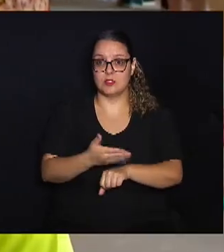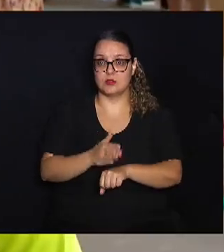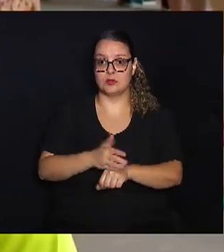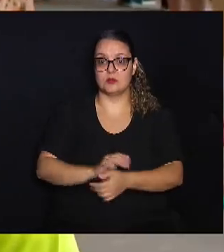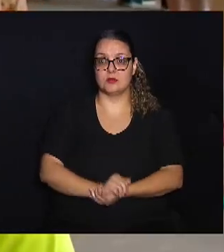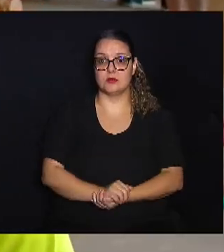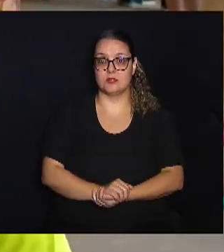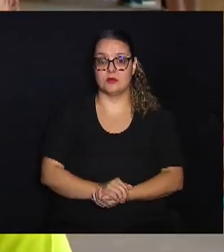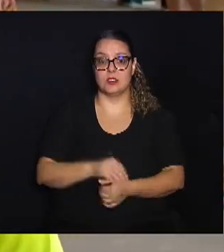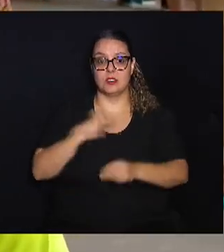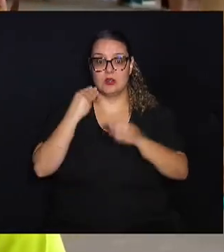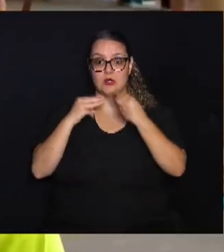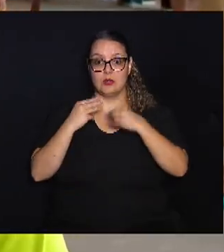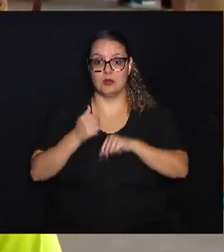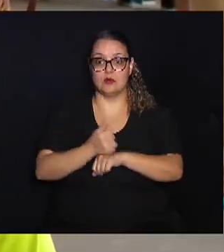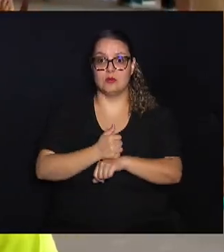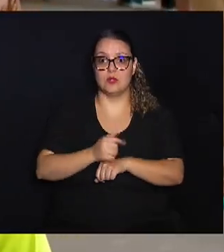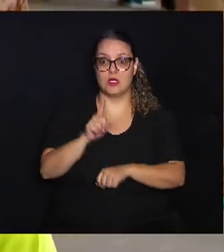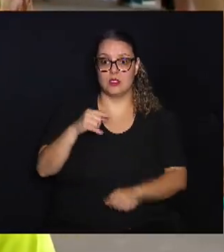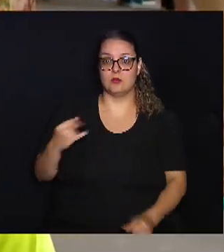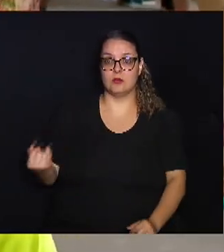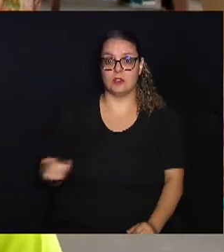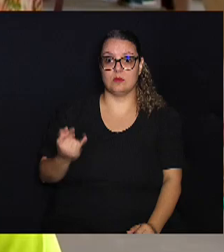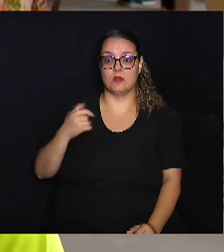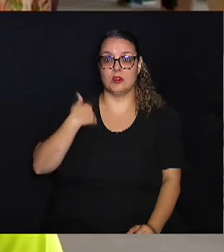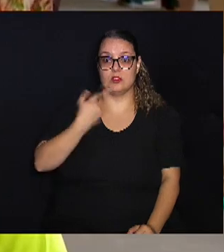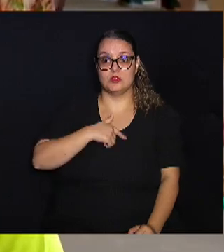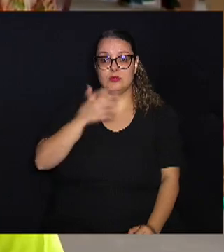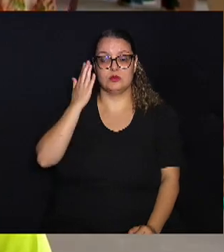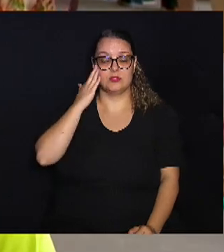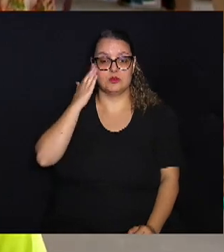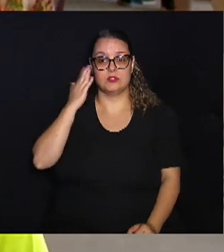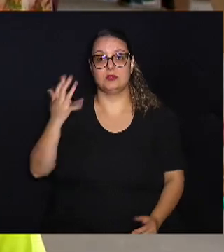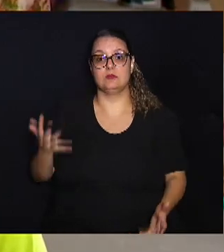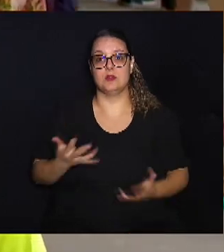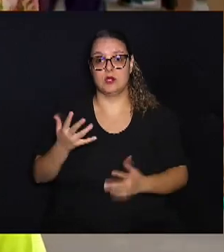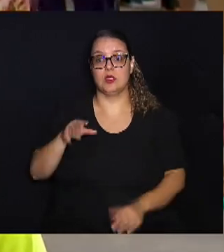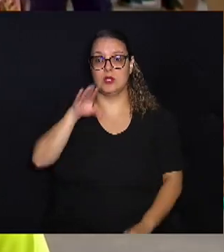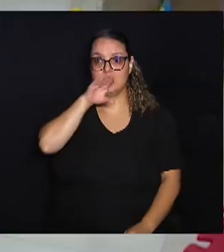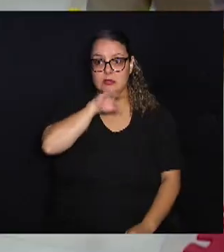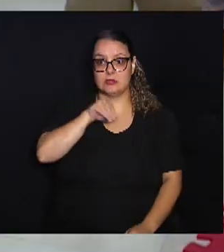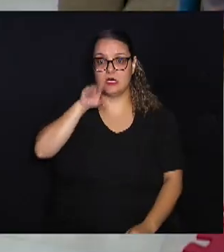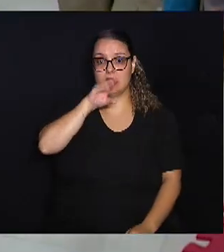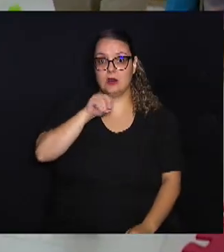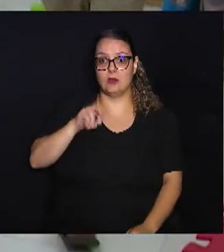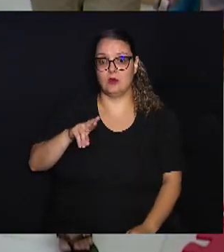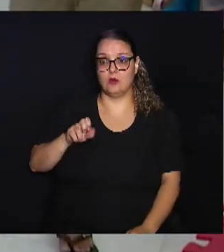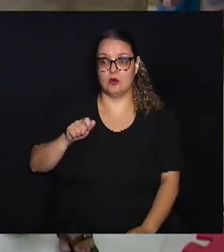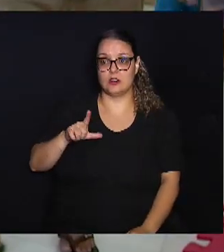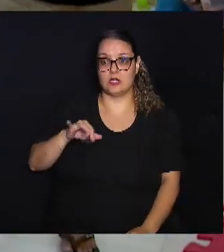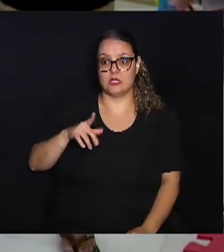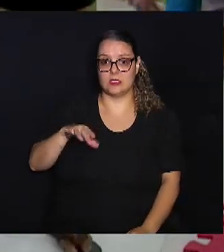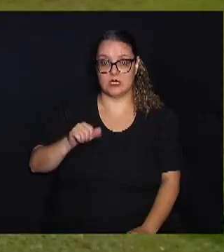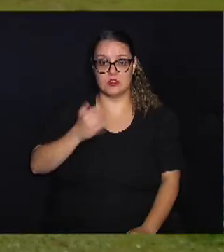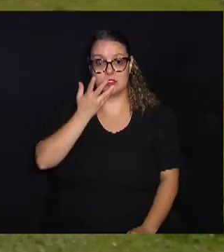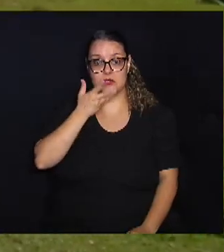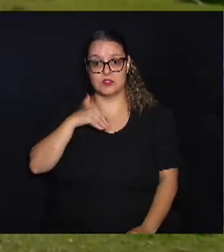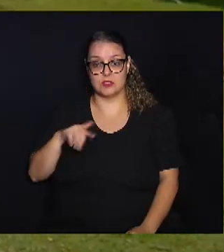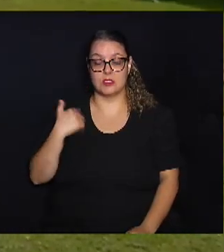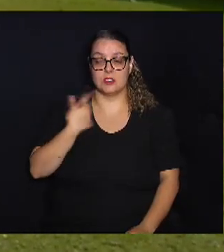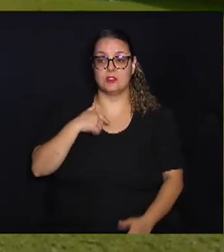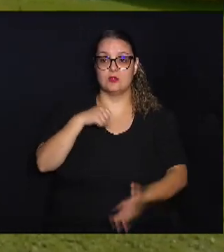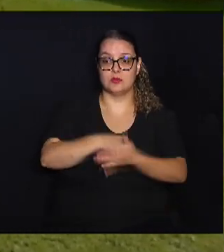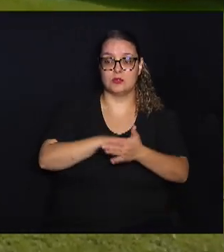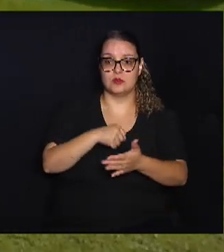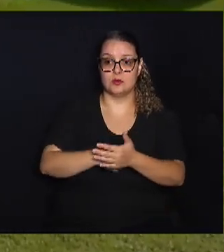assim, musicalização é essencial, a gente sabe que estimula a oralidade das crianças, né? E a nossa luta é sempre por